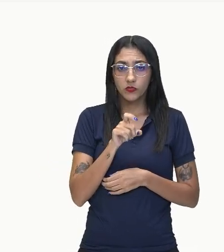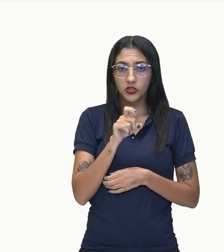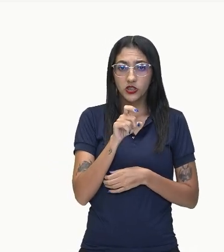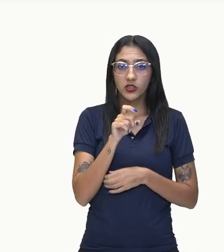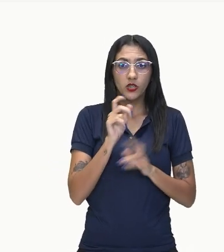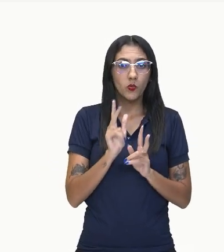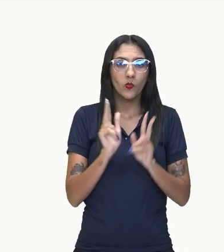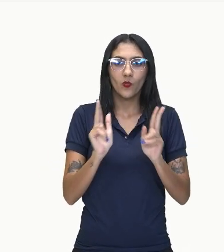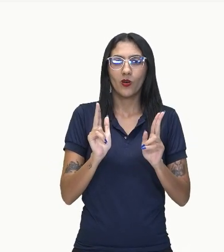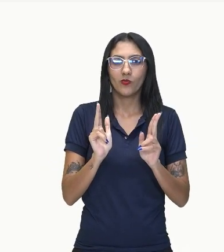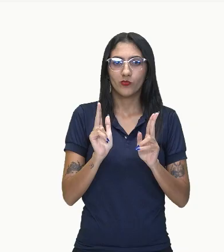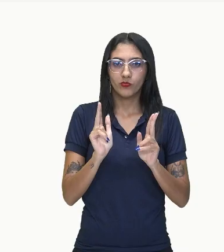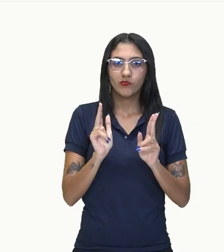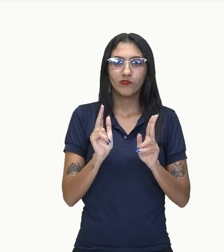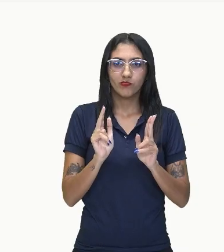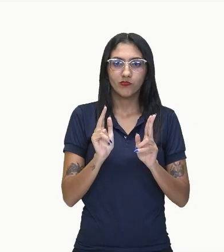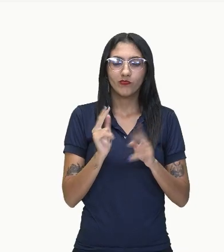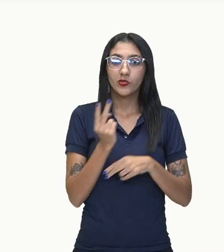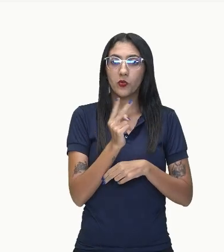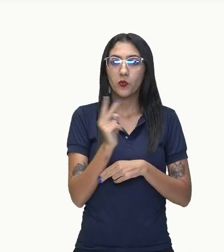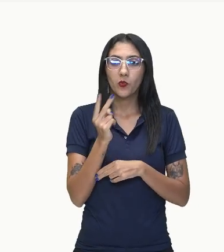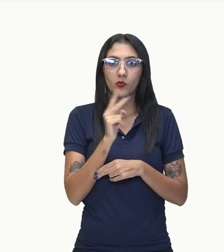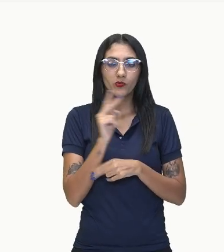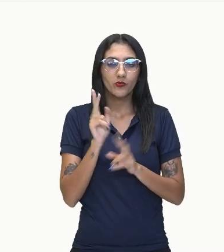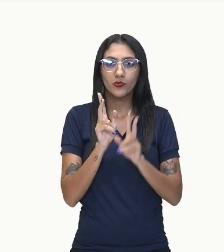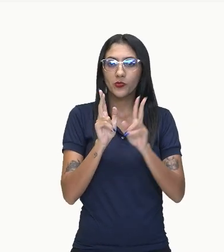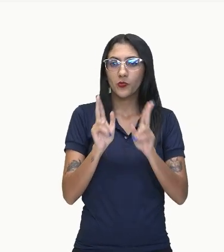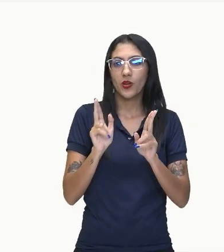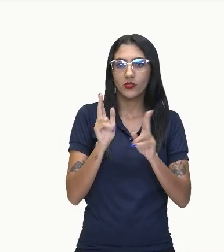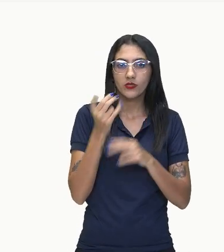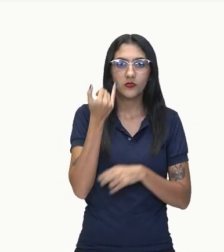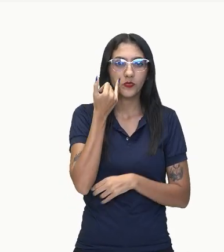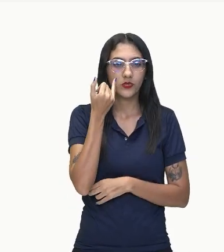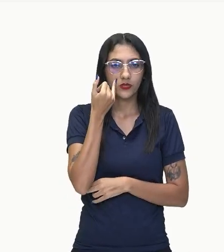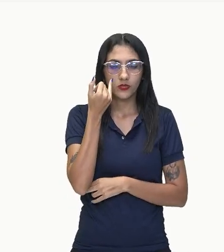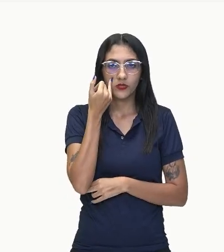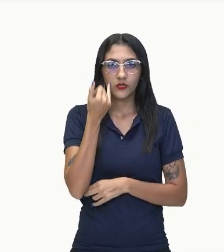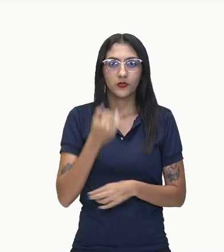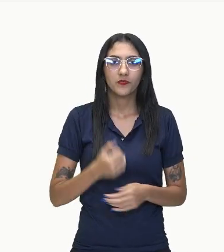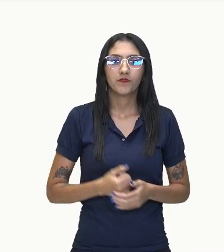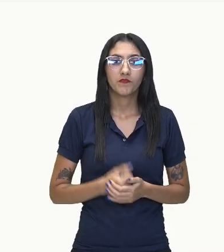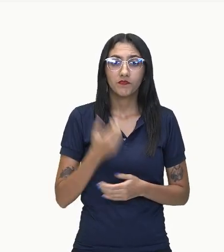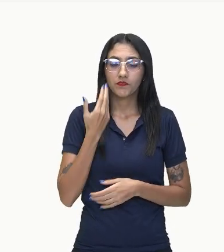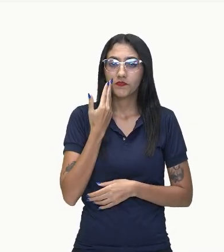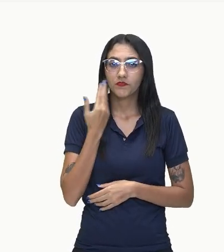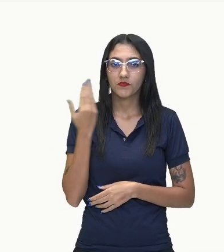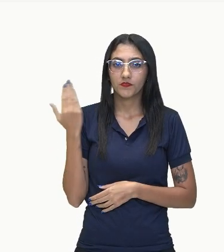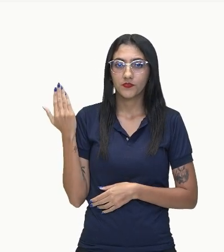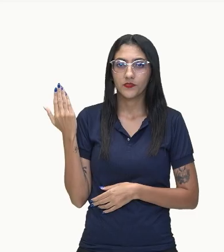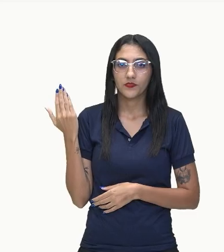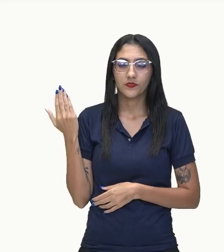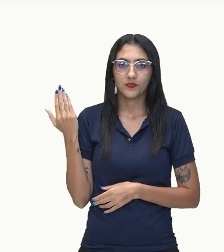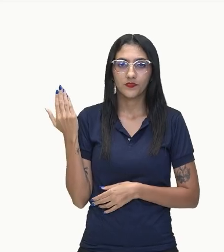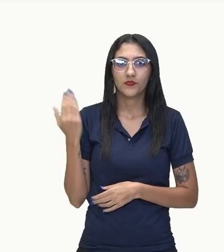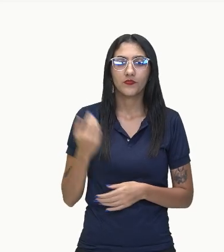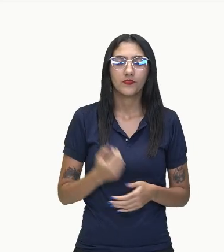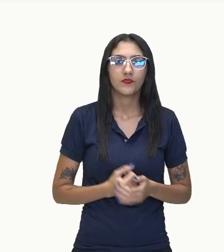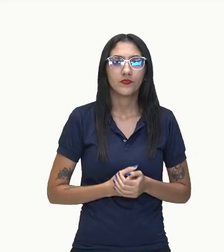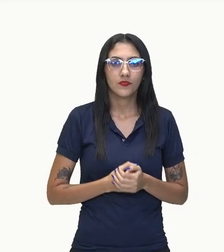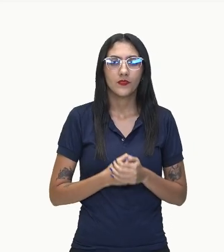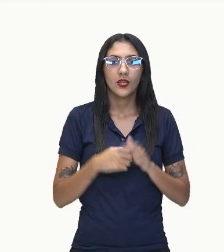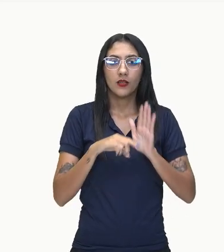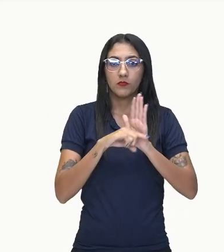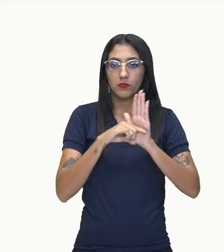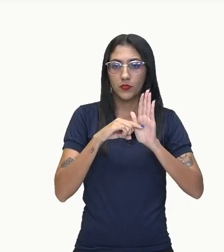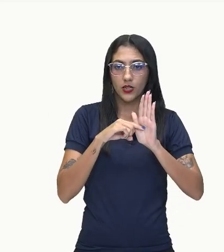ou seja, vamos ter dois valores iguais de x, que vai ser igual a menos b sobre